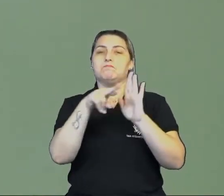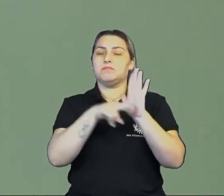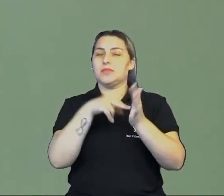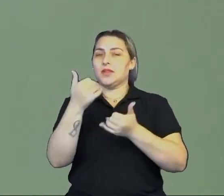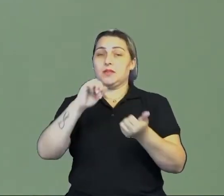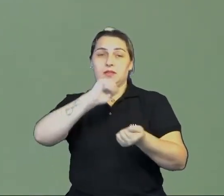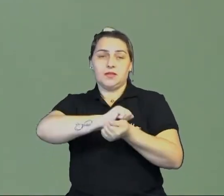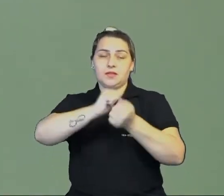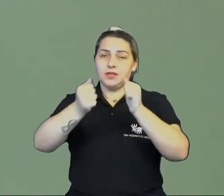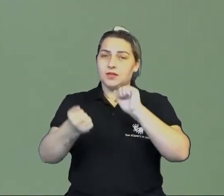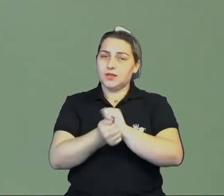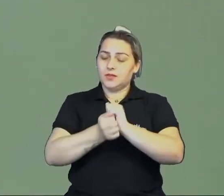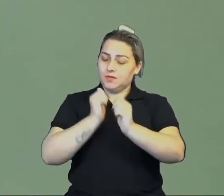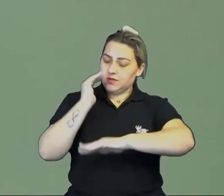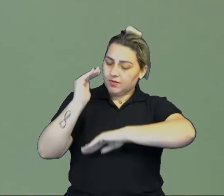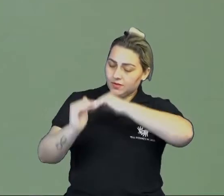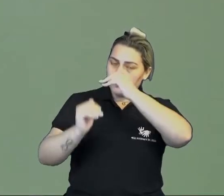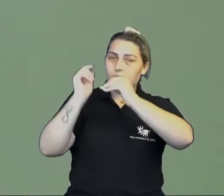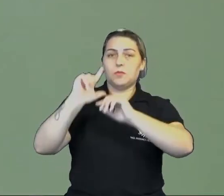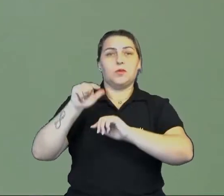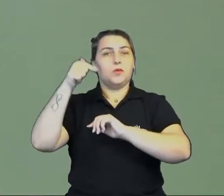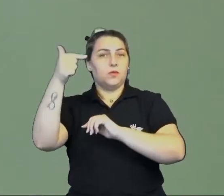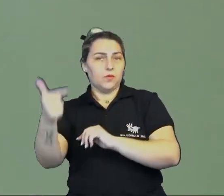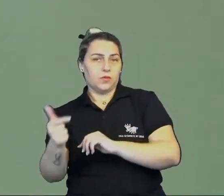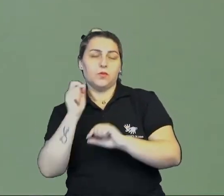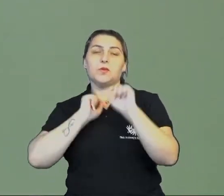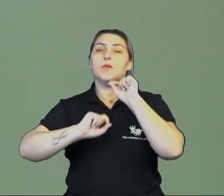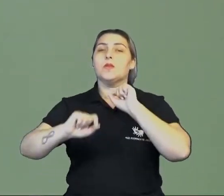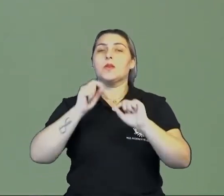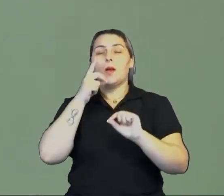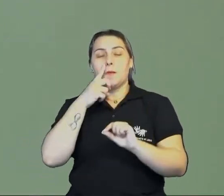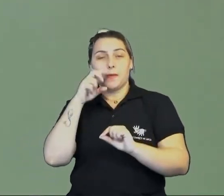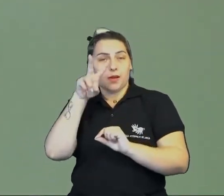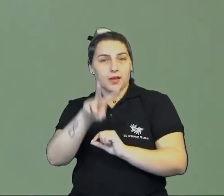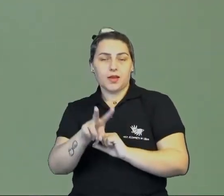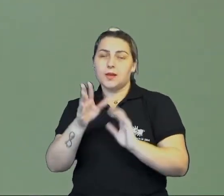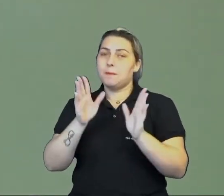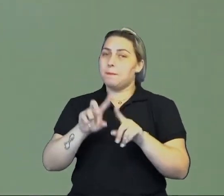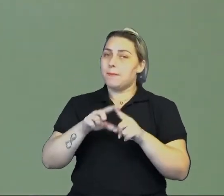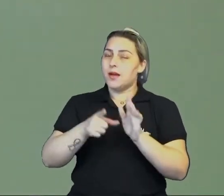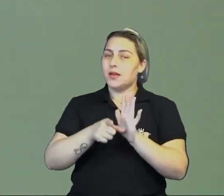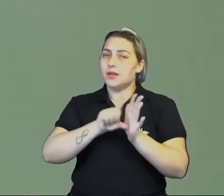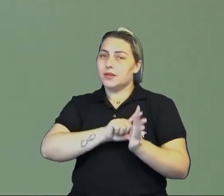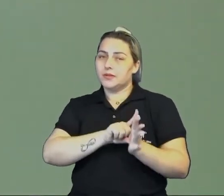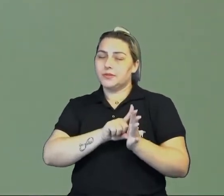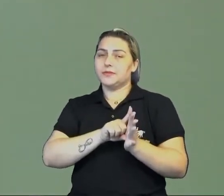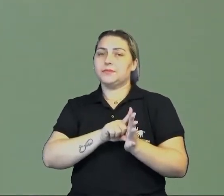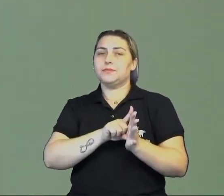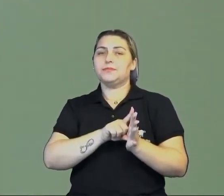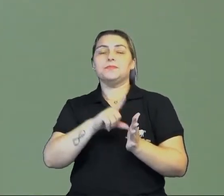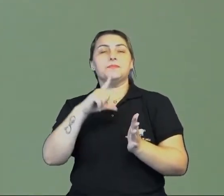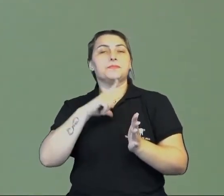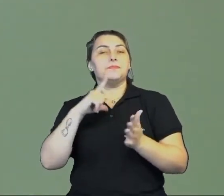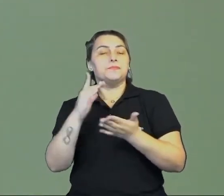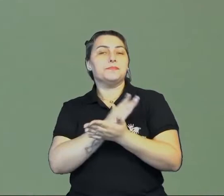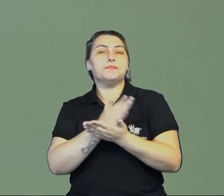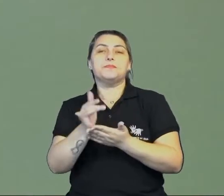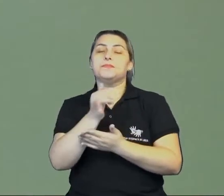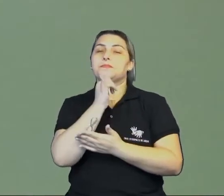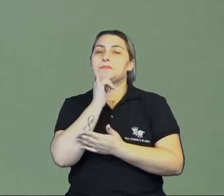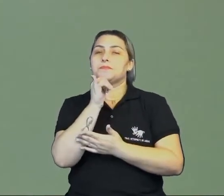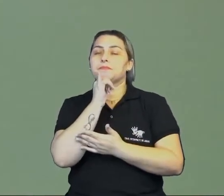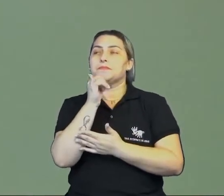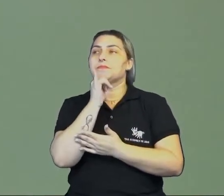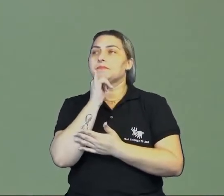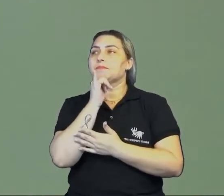ser adaptada e vai evoluir por um outro tipo, que é o que a gente vai observar já já, mas antes de mão, temos alguns exemplos de brincadeira.